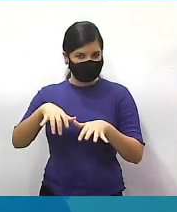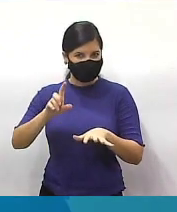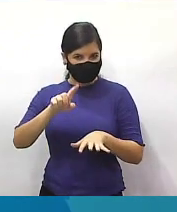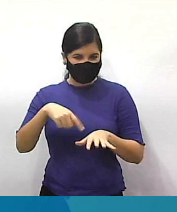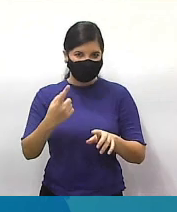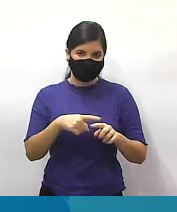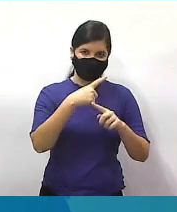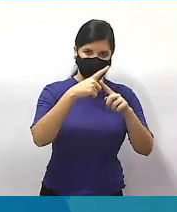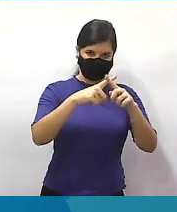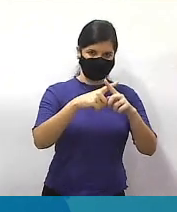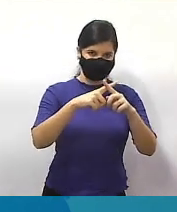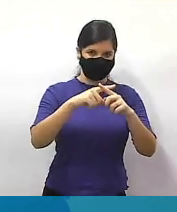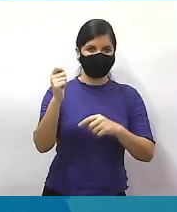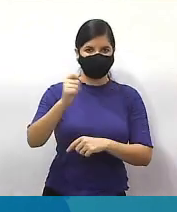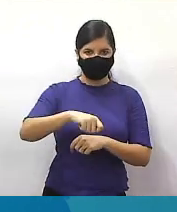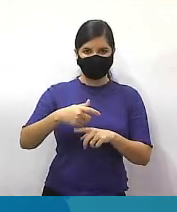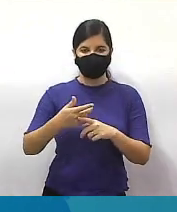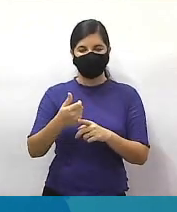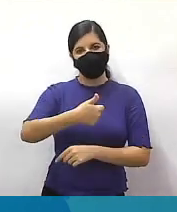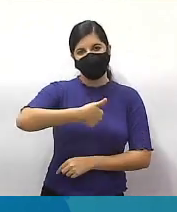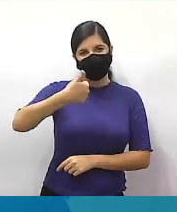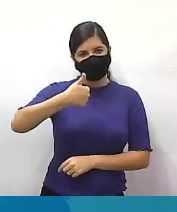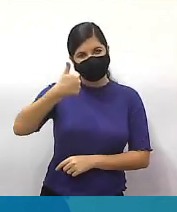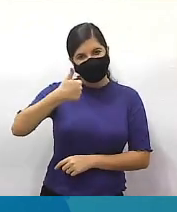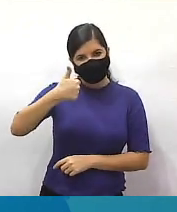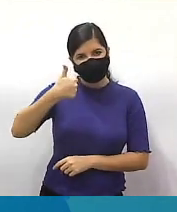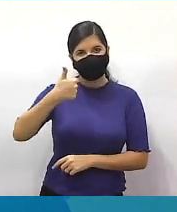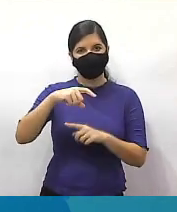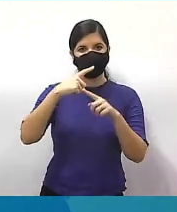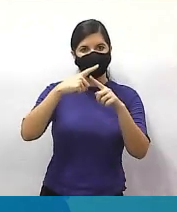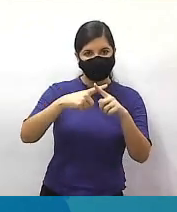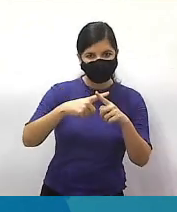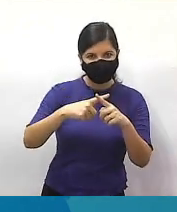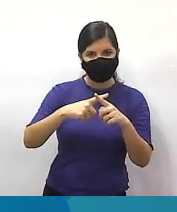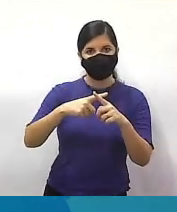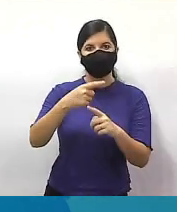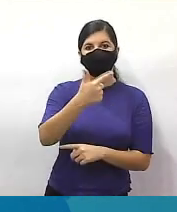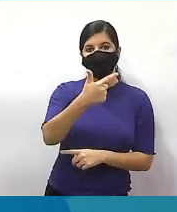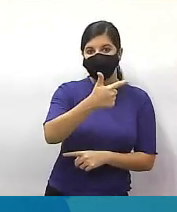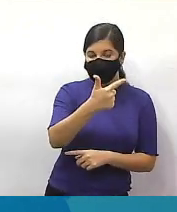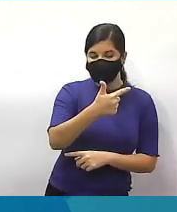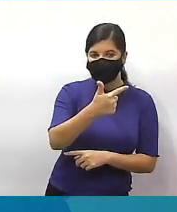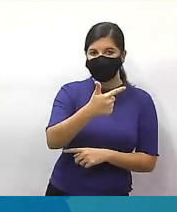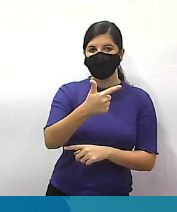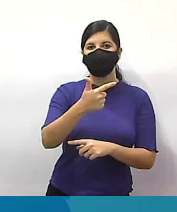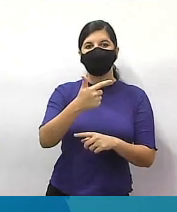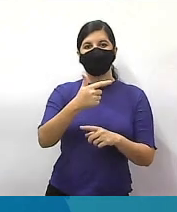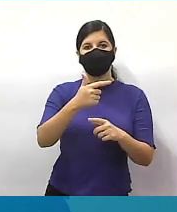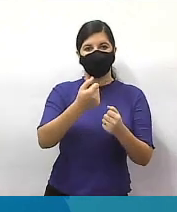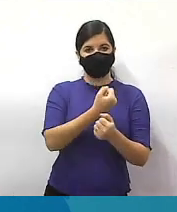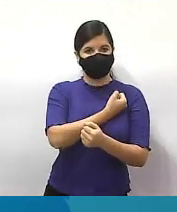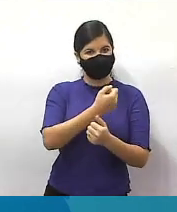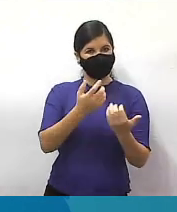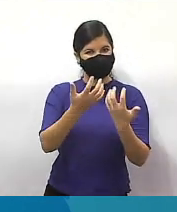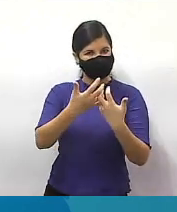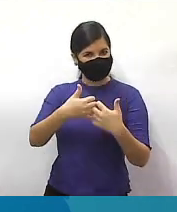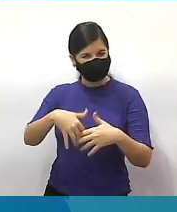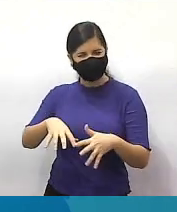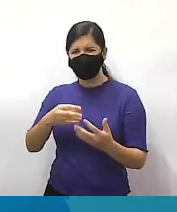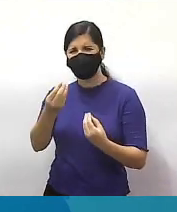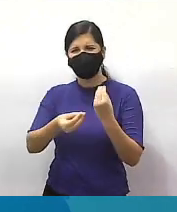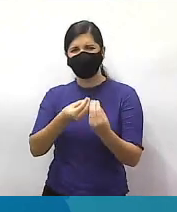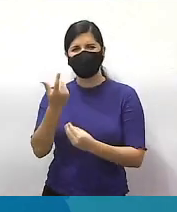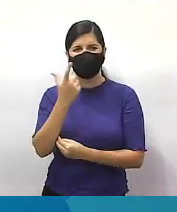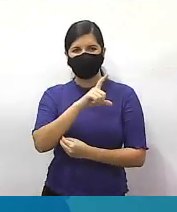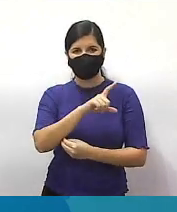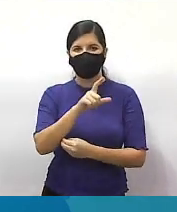outro, caso o primeiro seja a multiplicação do segundo pelo número natural. Como é que isso funciona? Essa é